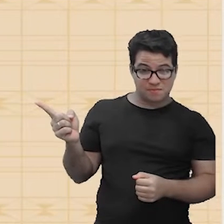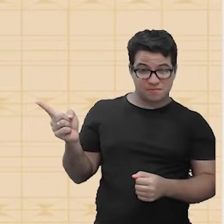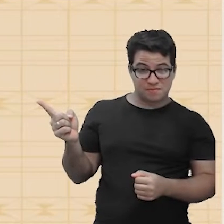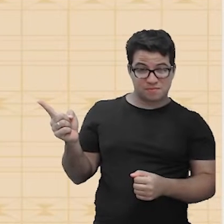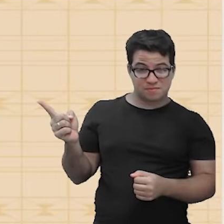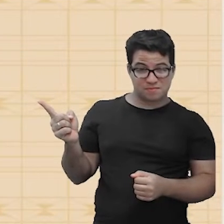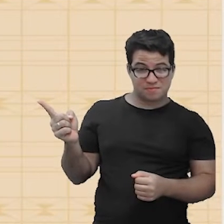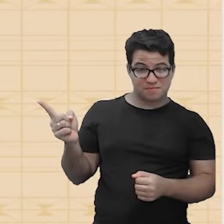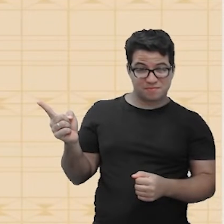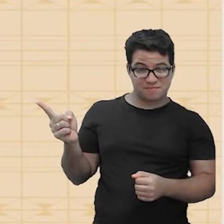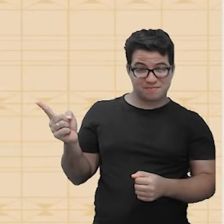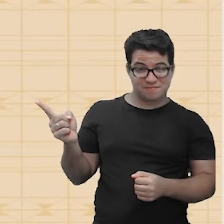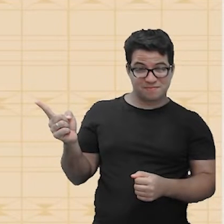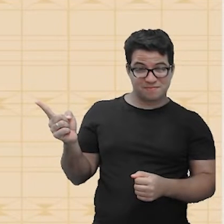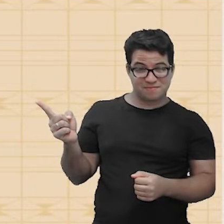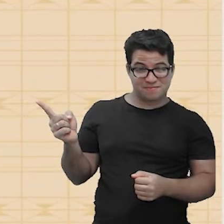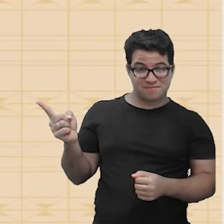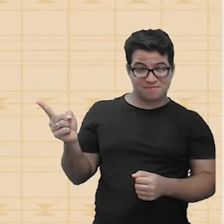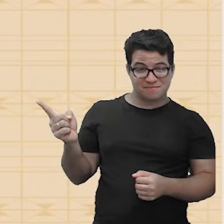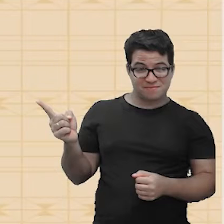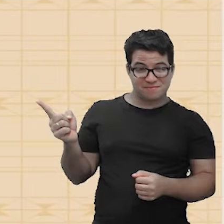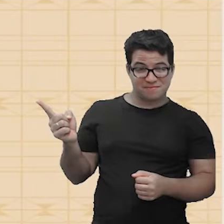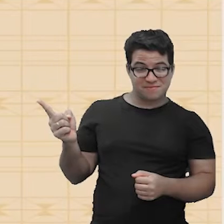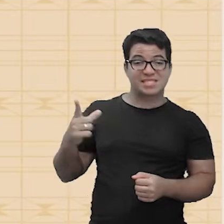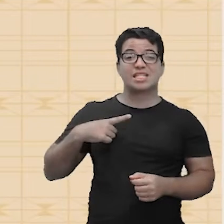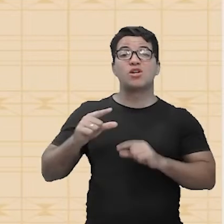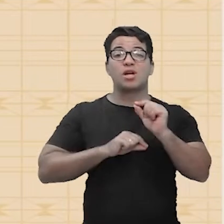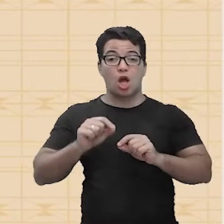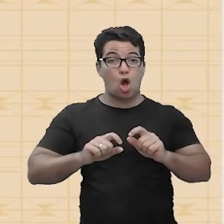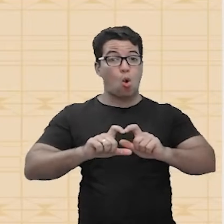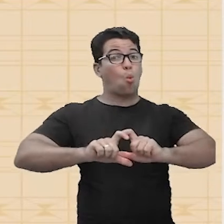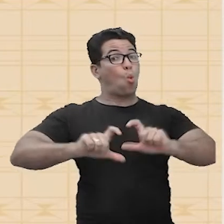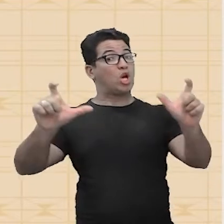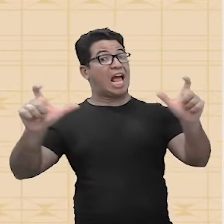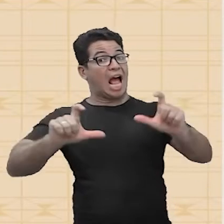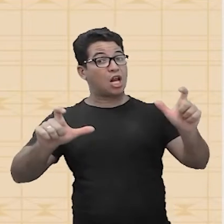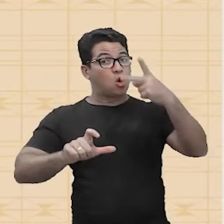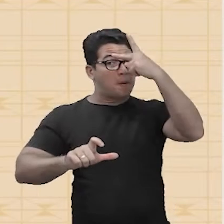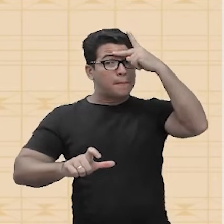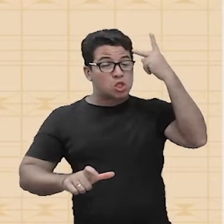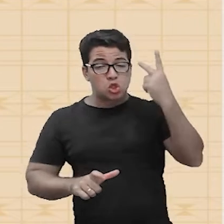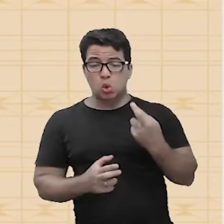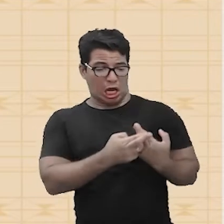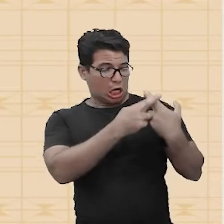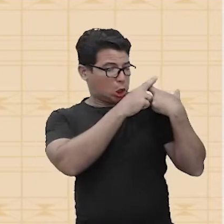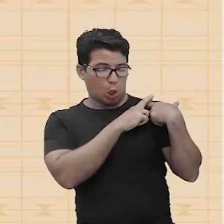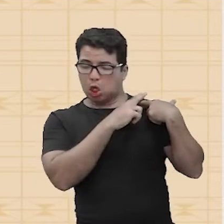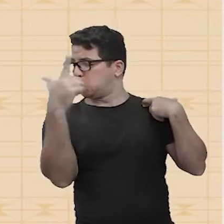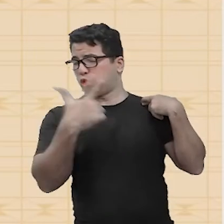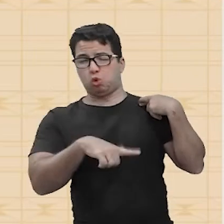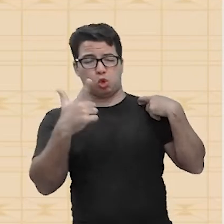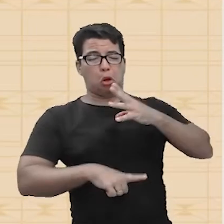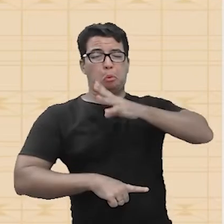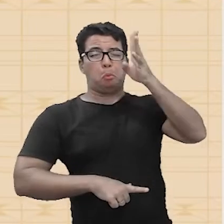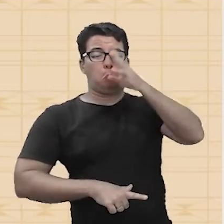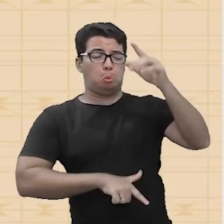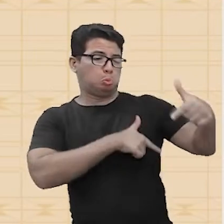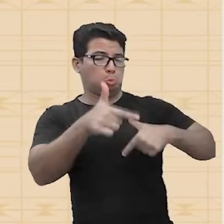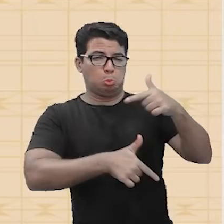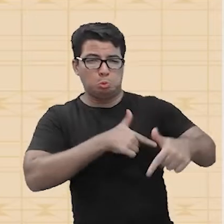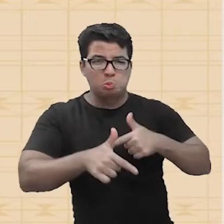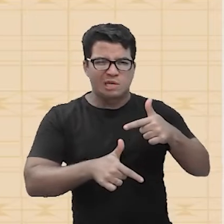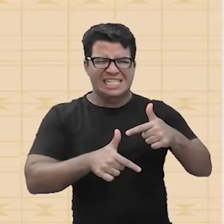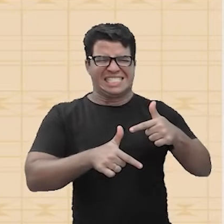Irresponsible People Working. Né? Atenção, pessoas irresponsáveis trabalhando. E o globo